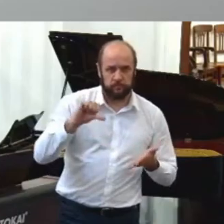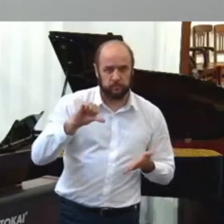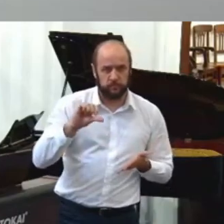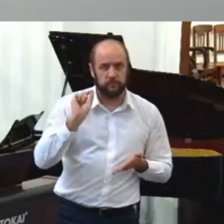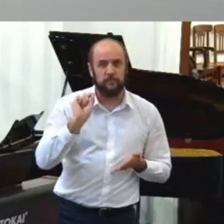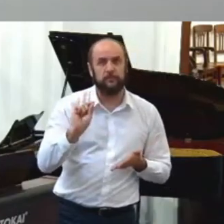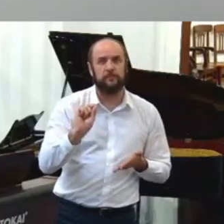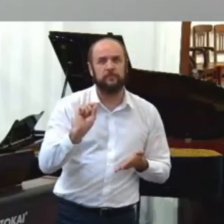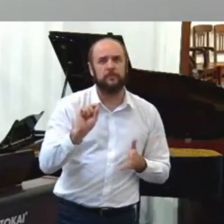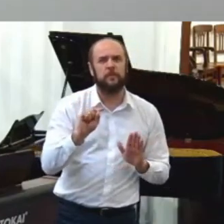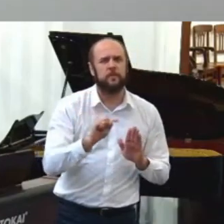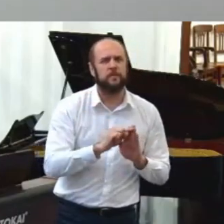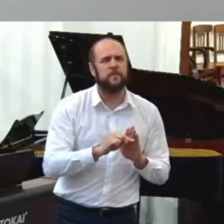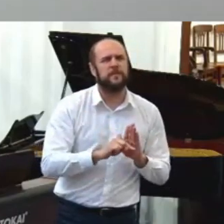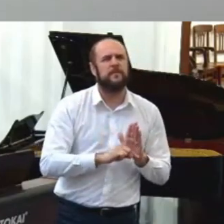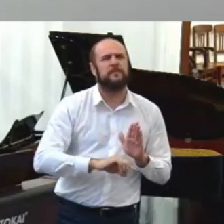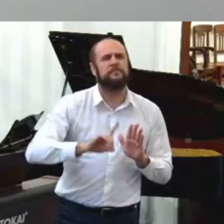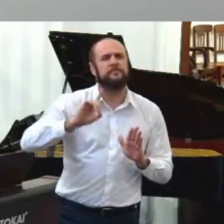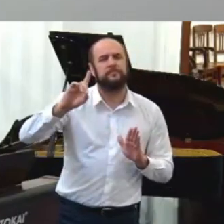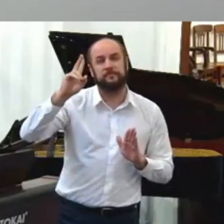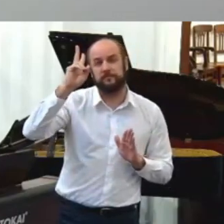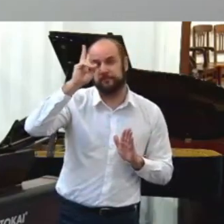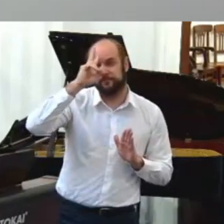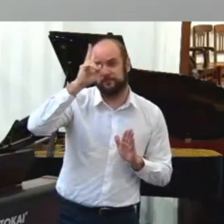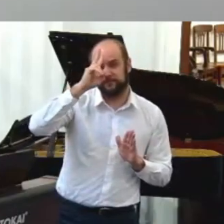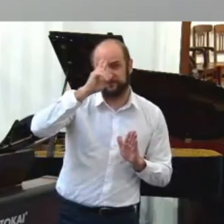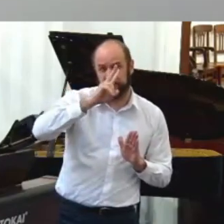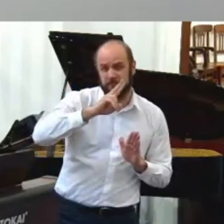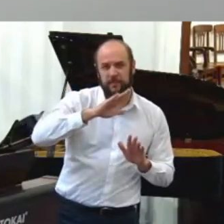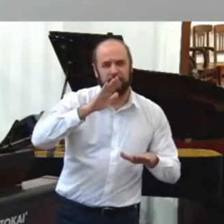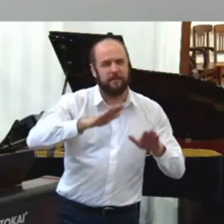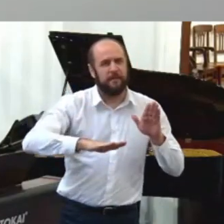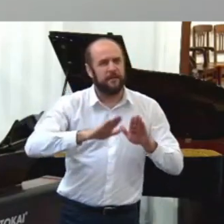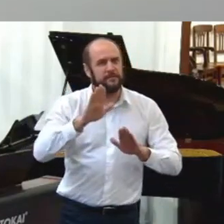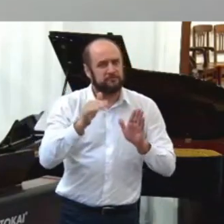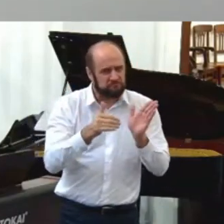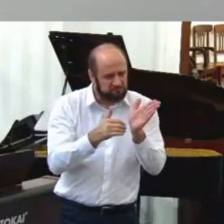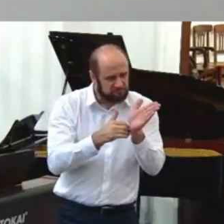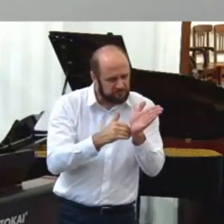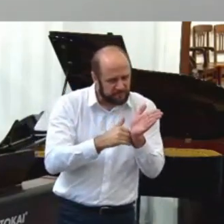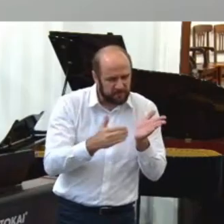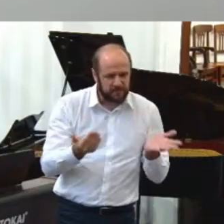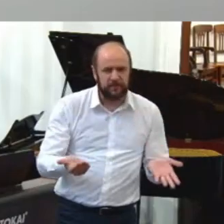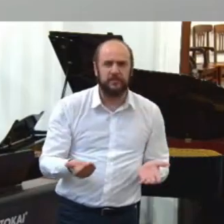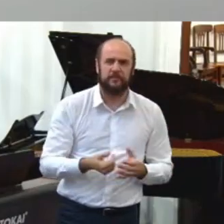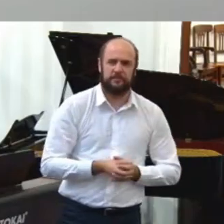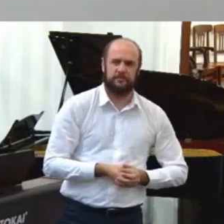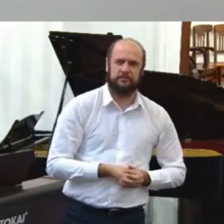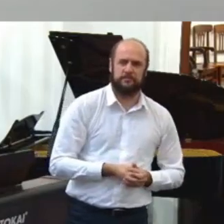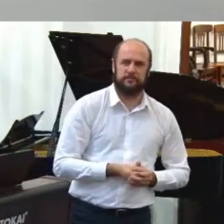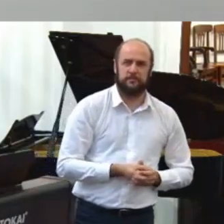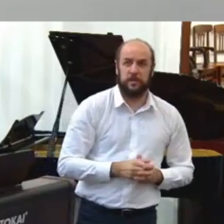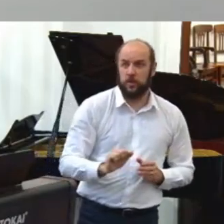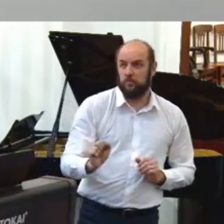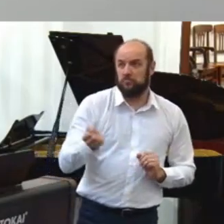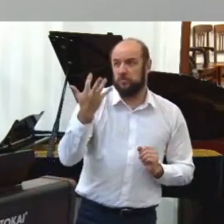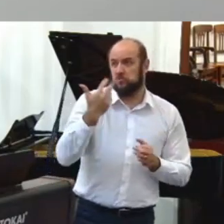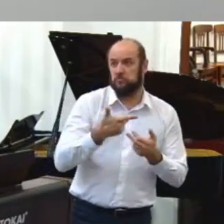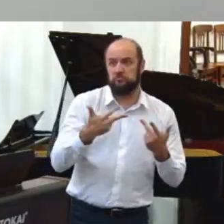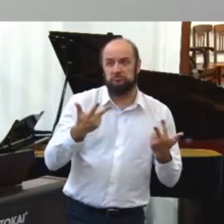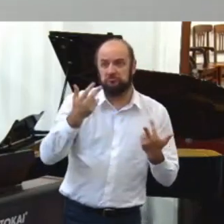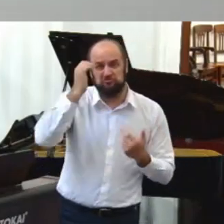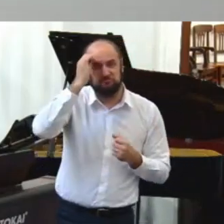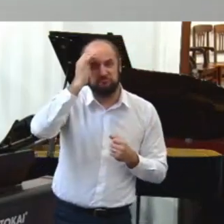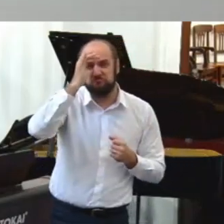é que os desígnios de Deus na história, às vezes, são ocultos mesmo. O improvável acontece.